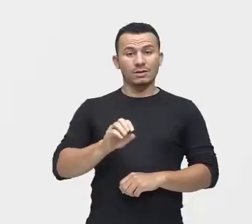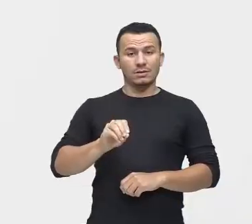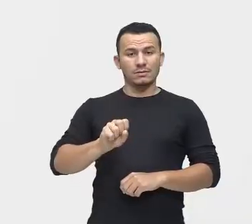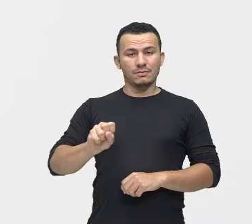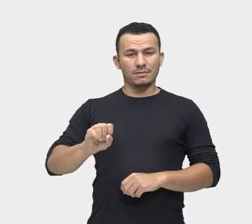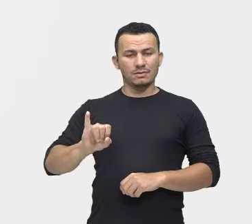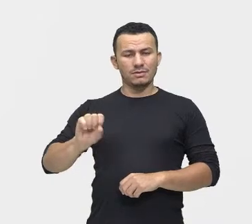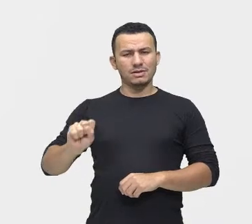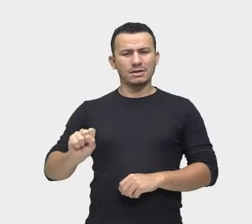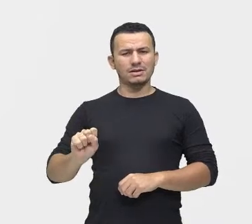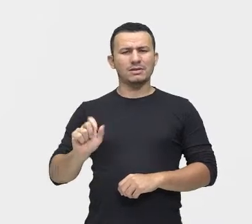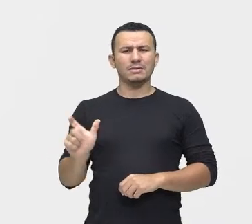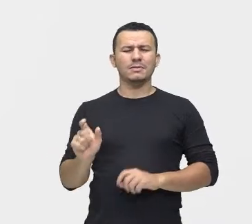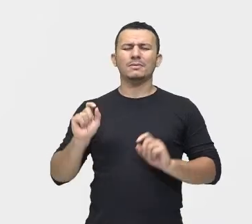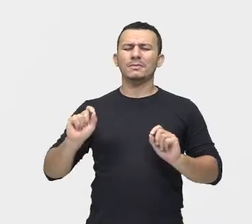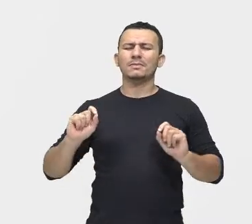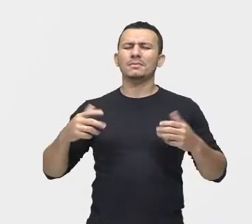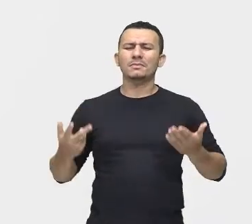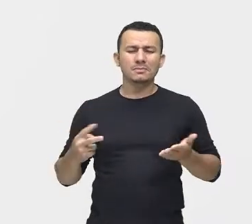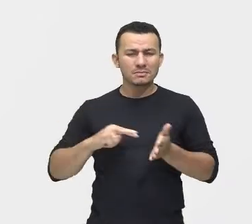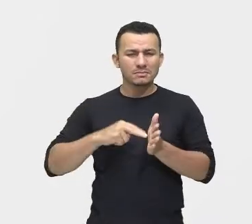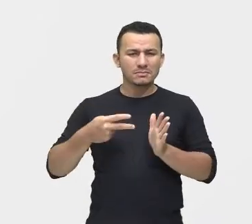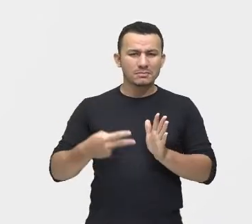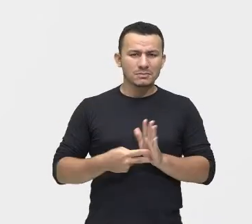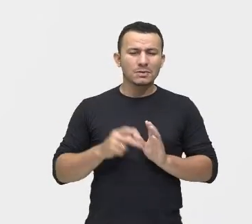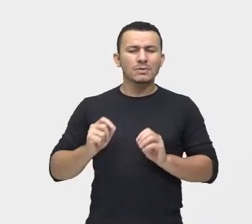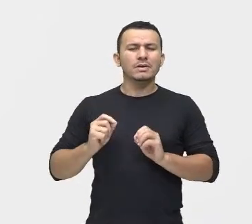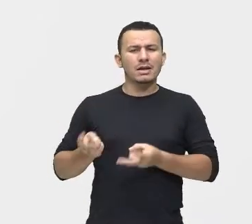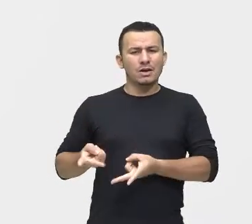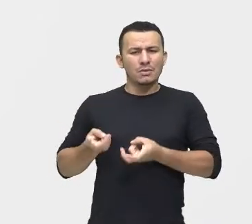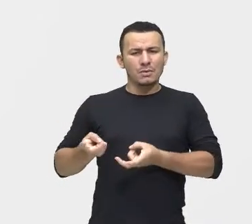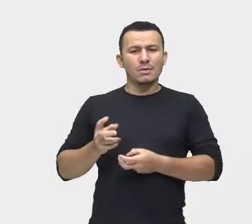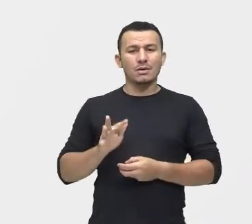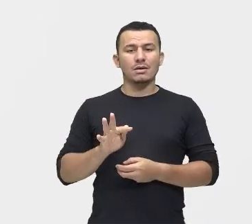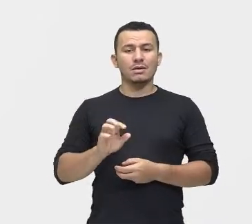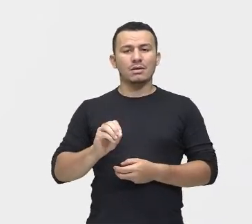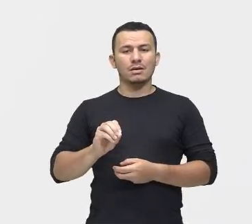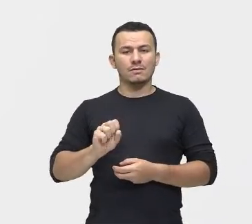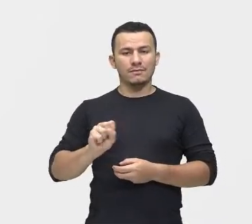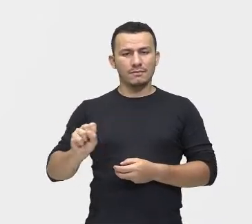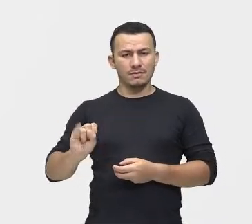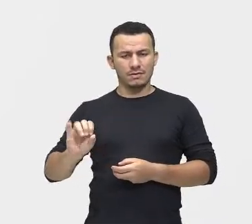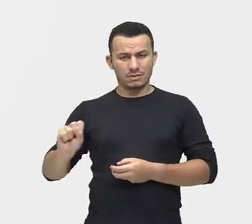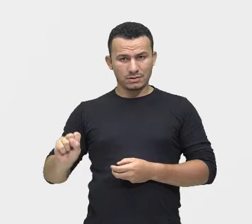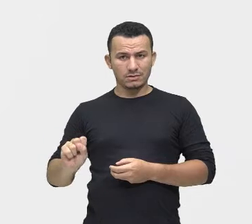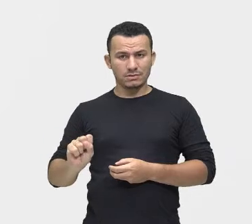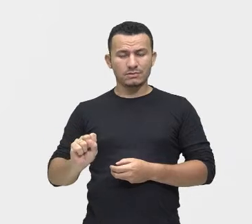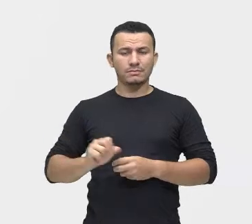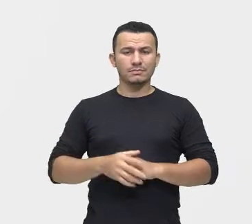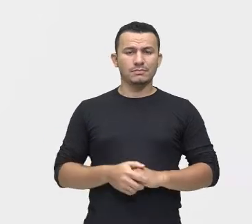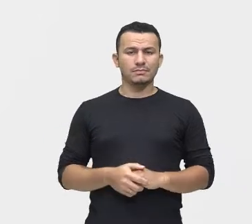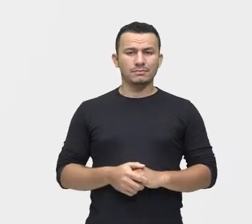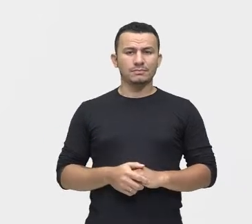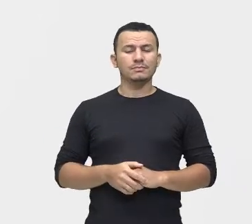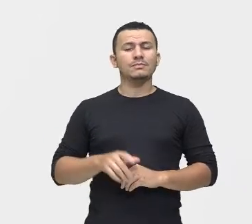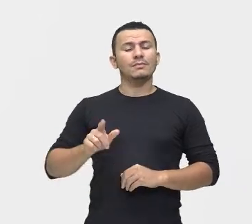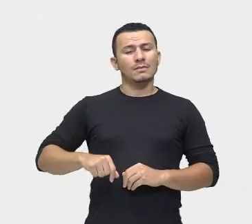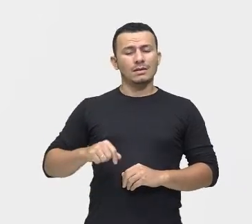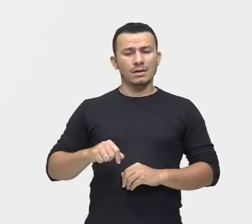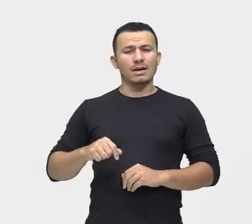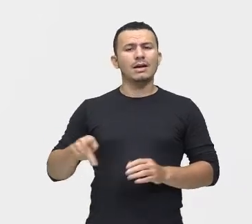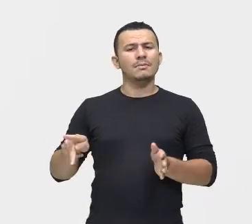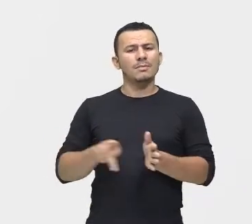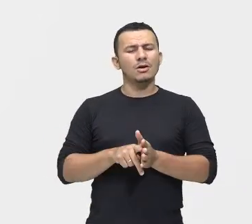fósseis. O que é isso, professora? O que são combustíveis fósseis? Então, os combustíveis fósseis são